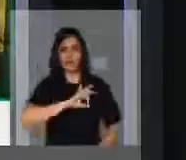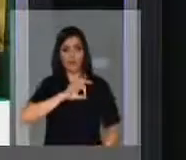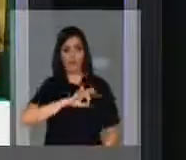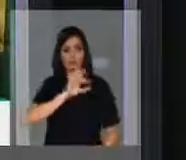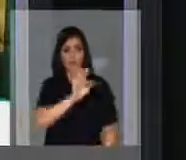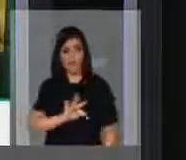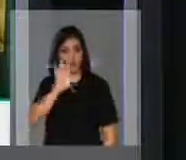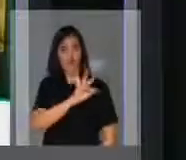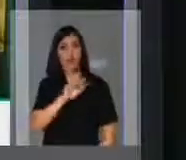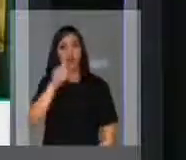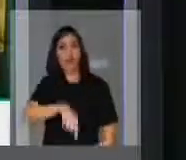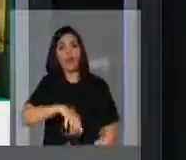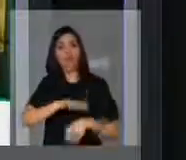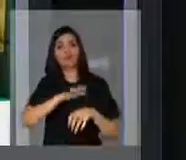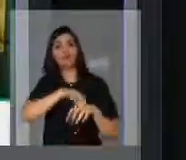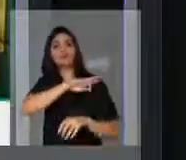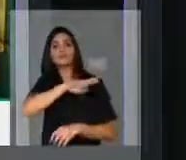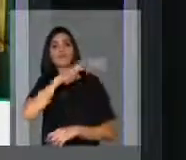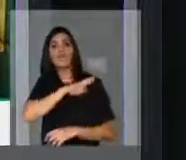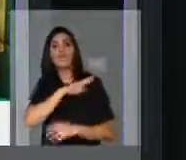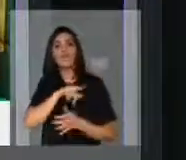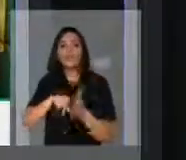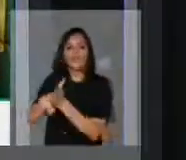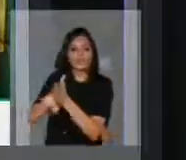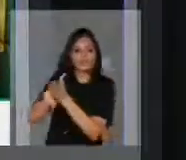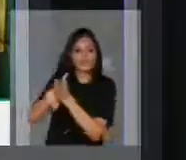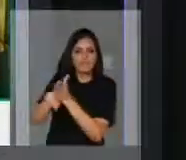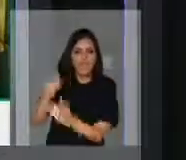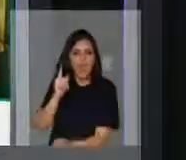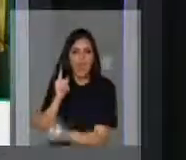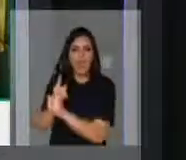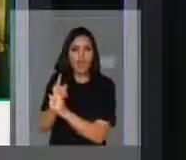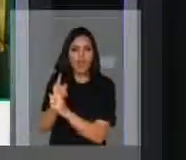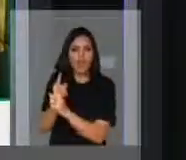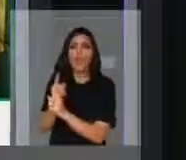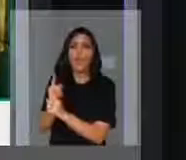apurar as infrações penais contra a União,